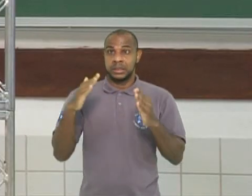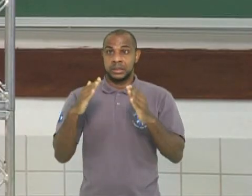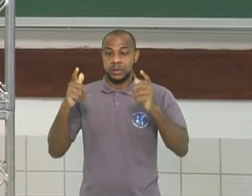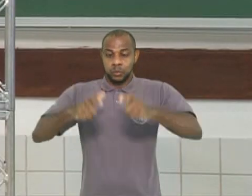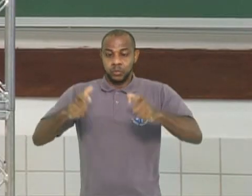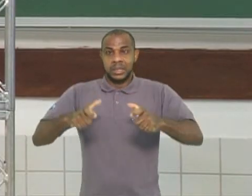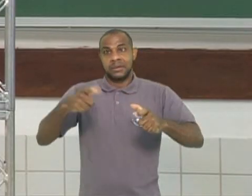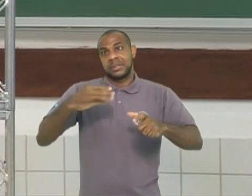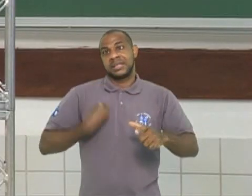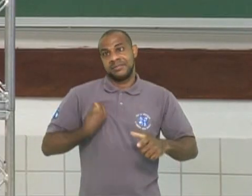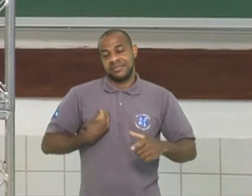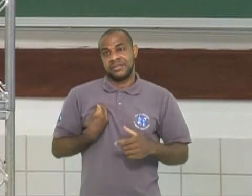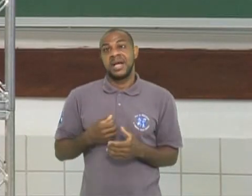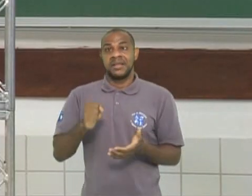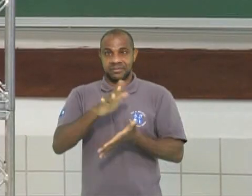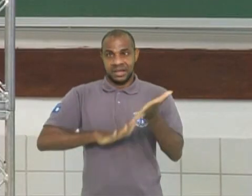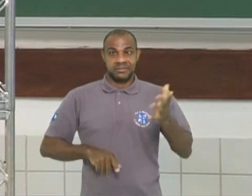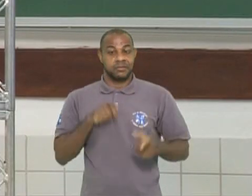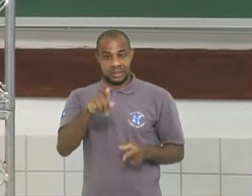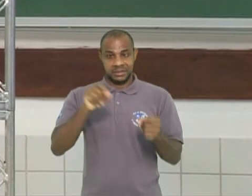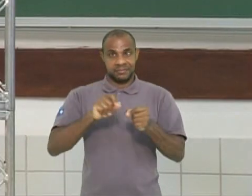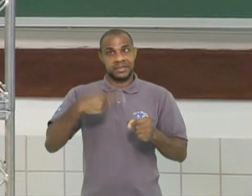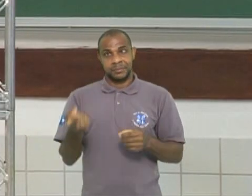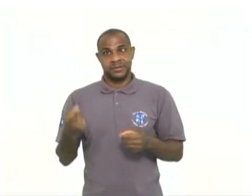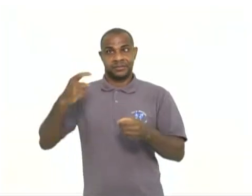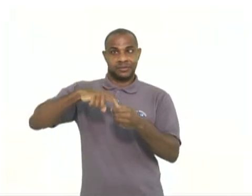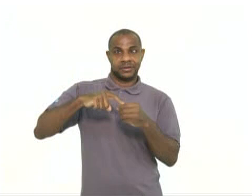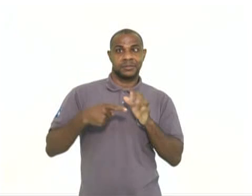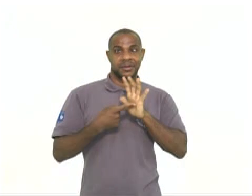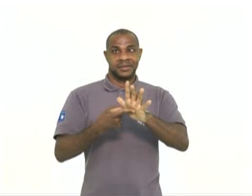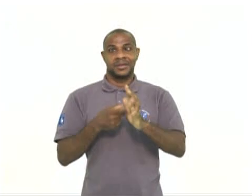você vive. Agora a atividade é com vocês.